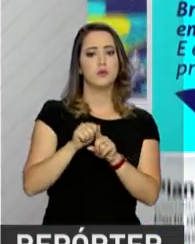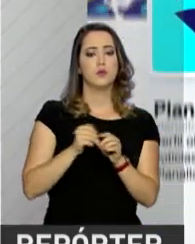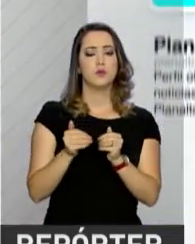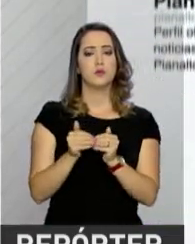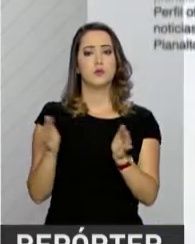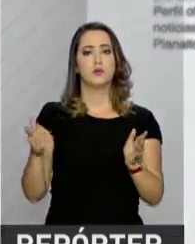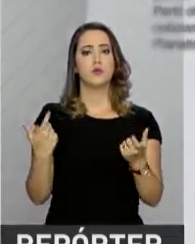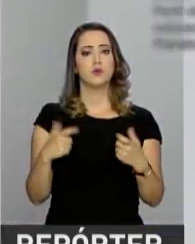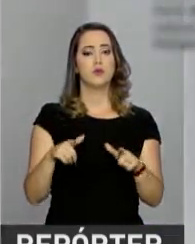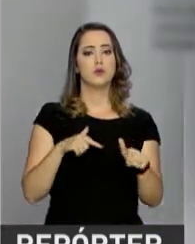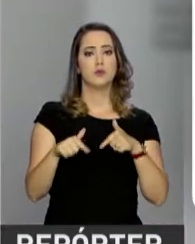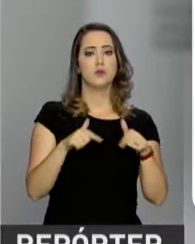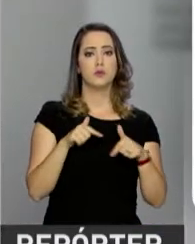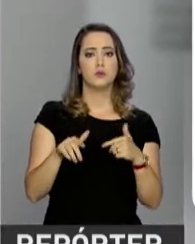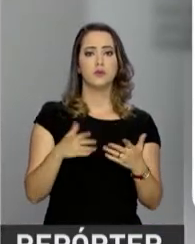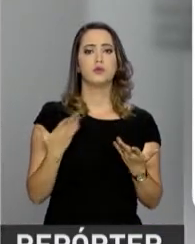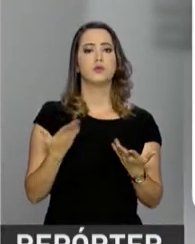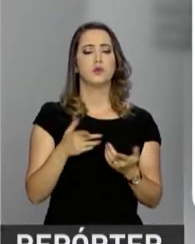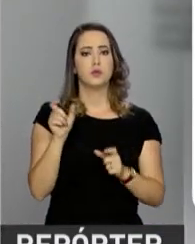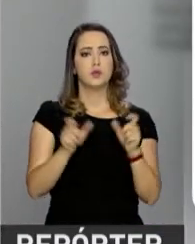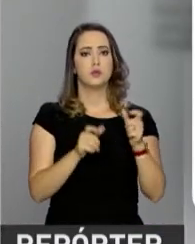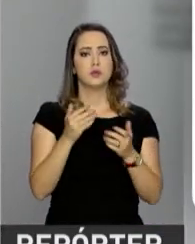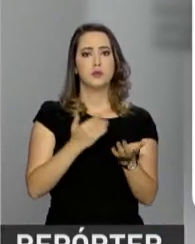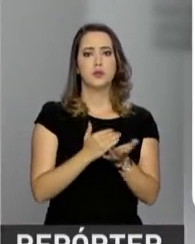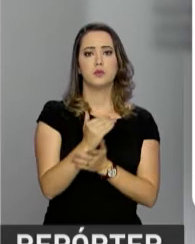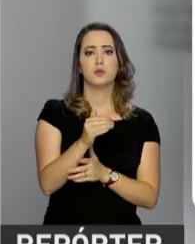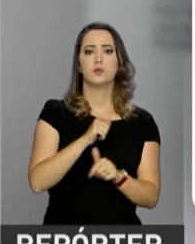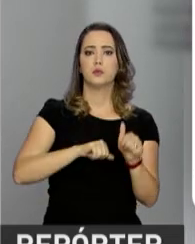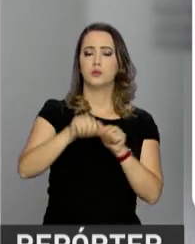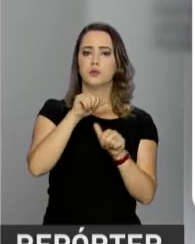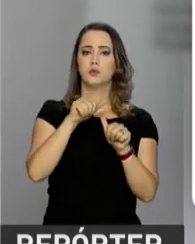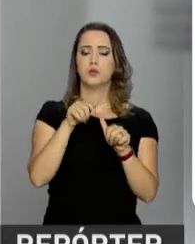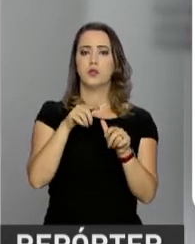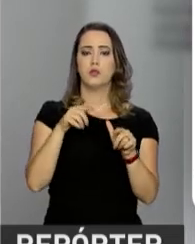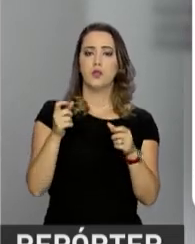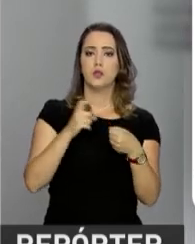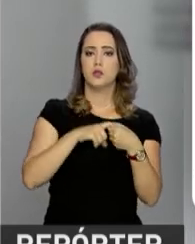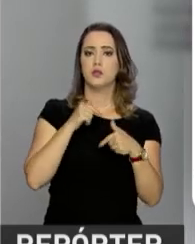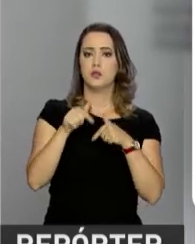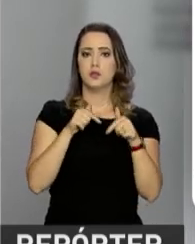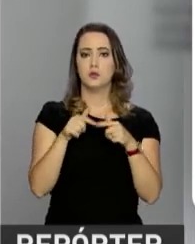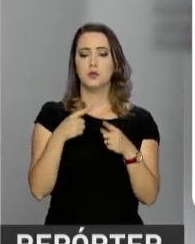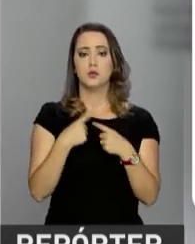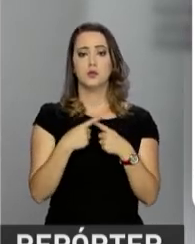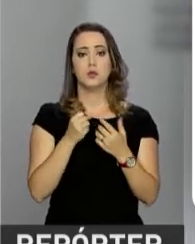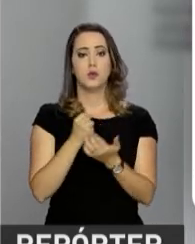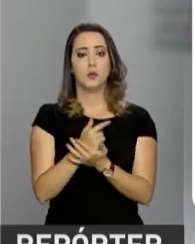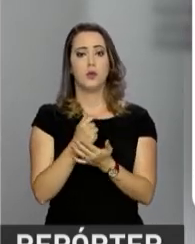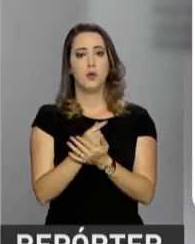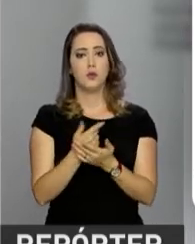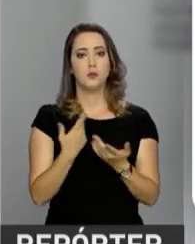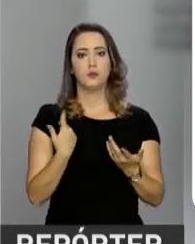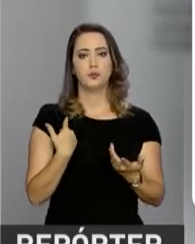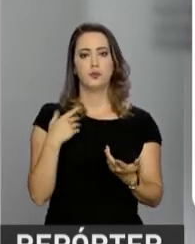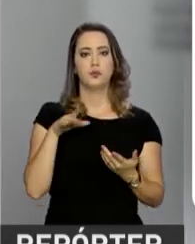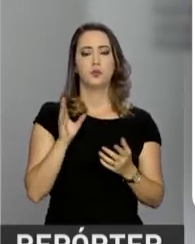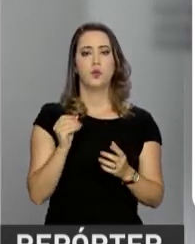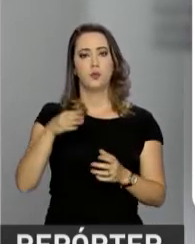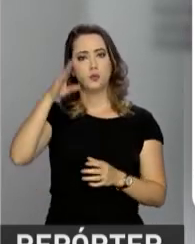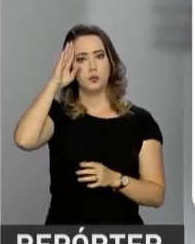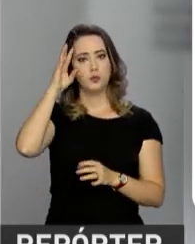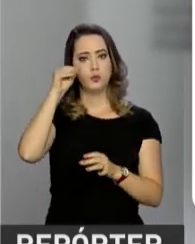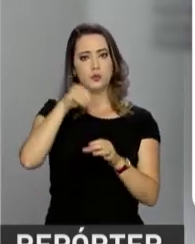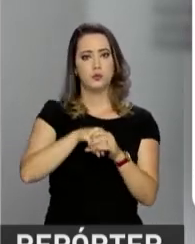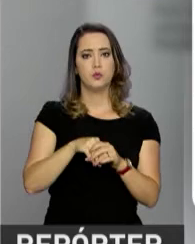de postos de trabalho e que as pessoas começaram a retomar a atividade porque o fim consumo sobre a intervenção federal no estado